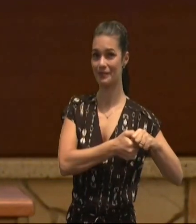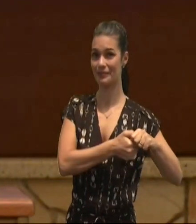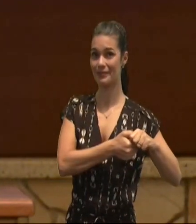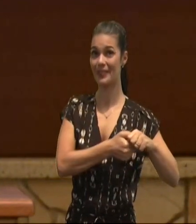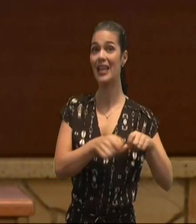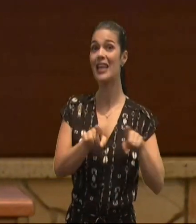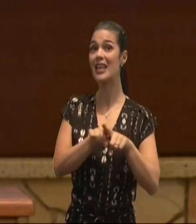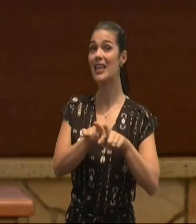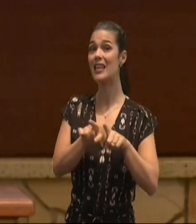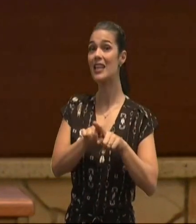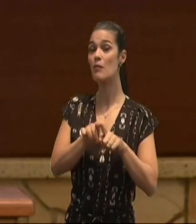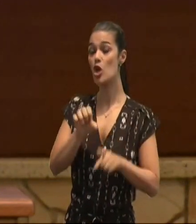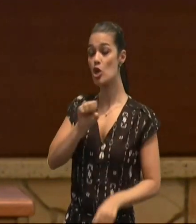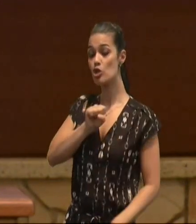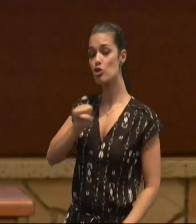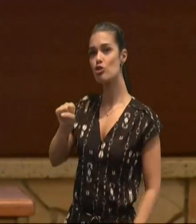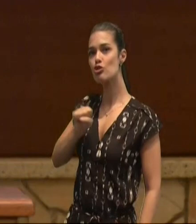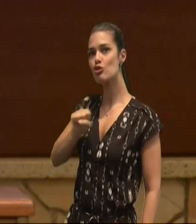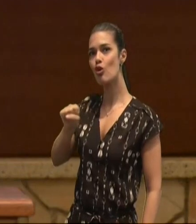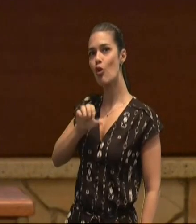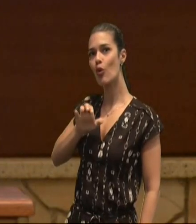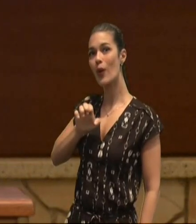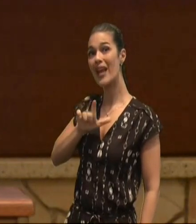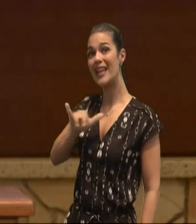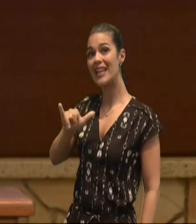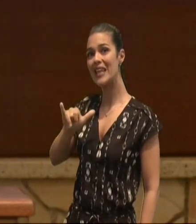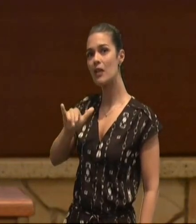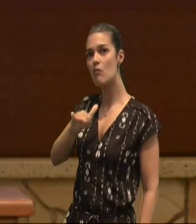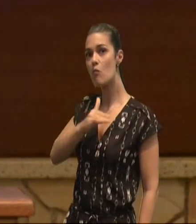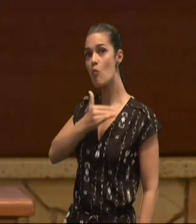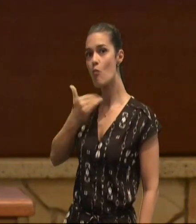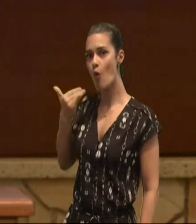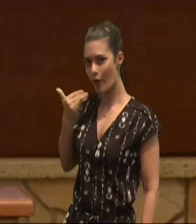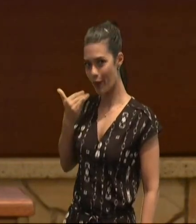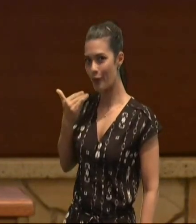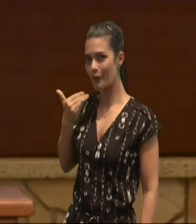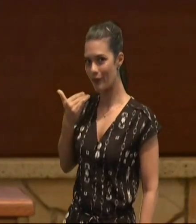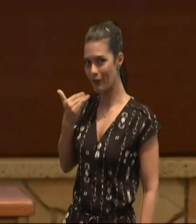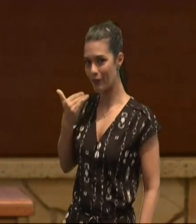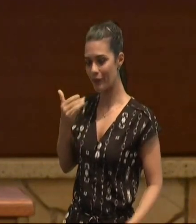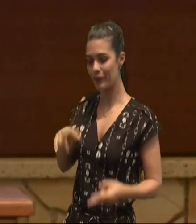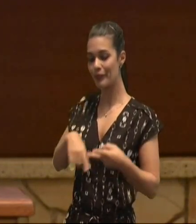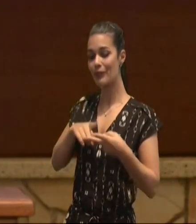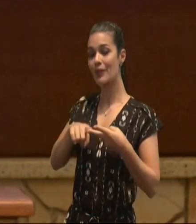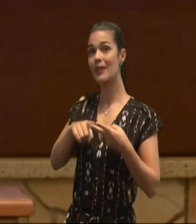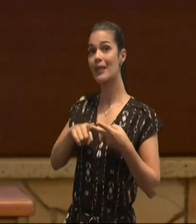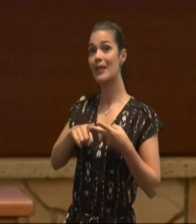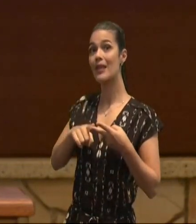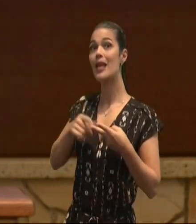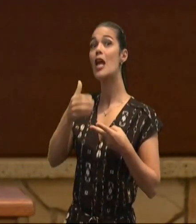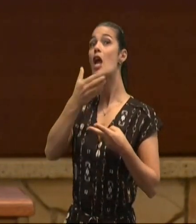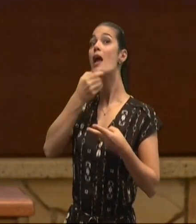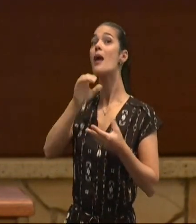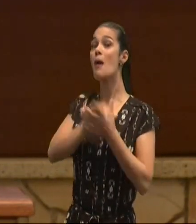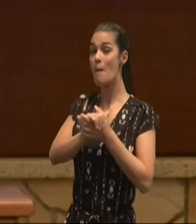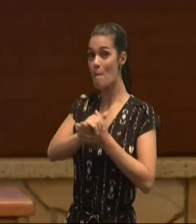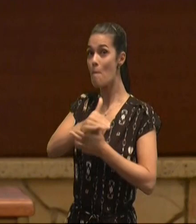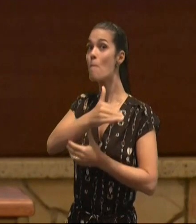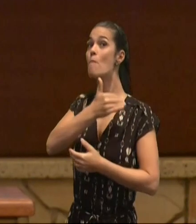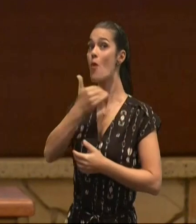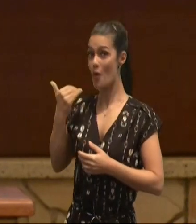e que o seu sogro Eli também havia morrido tempos antes, Diz a palavra do